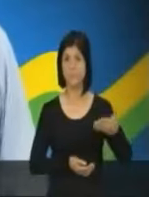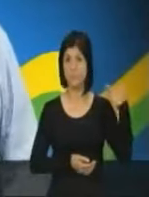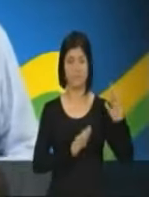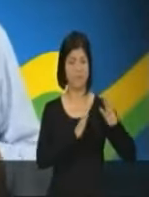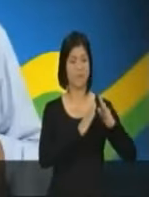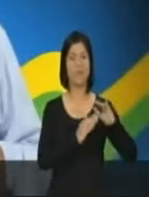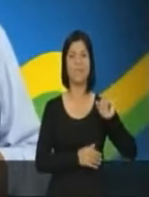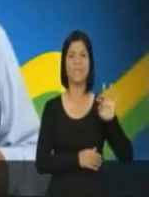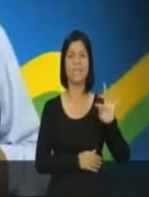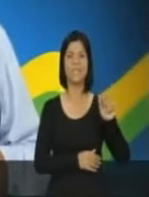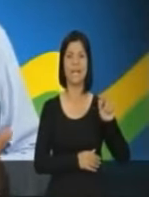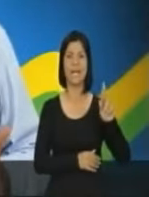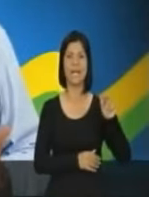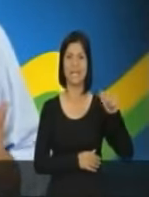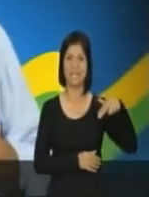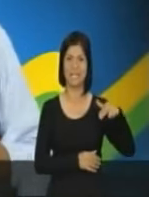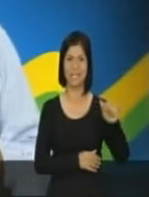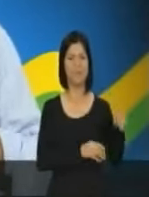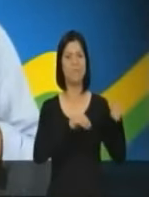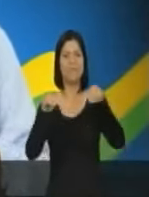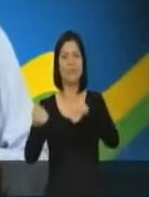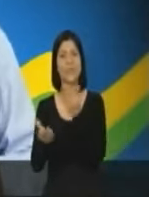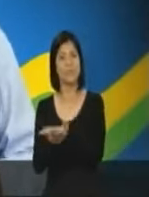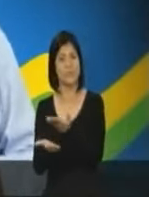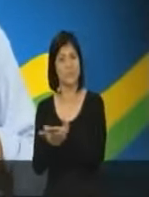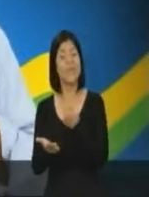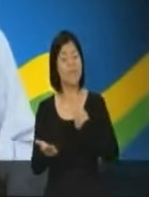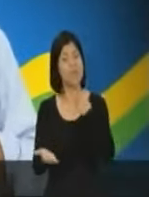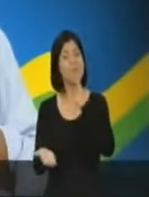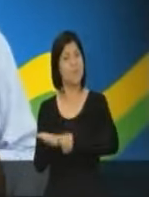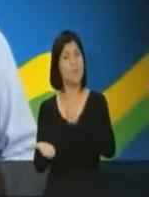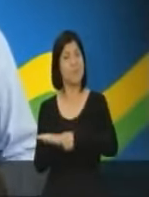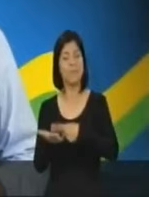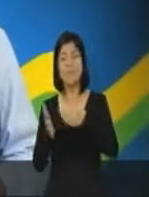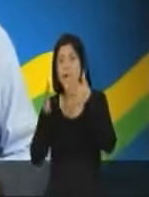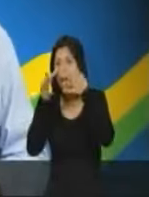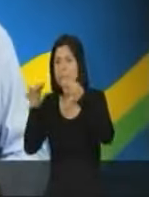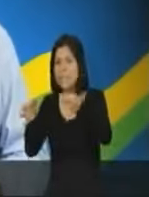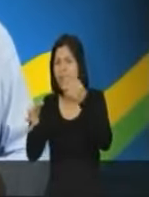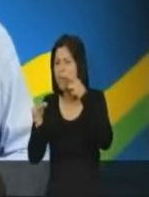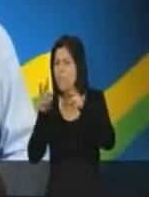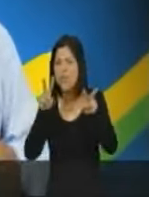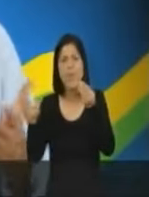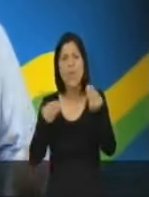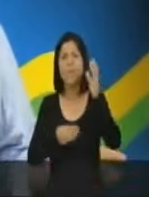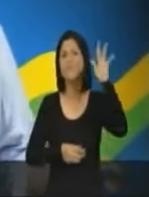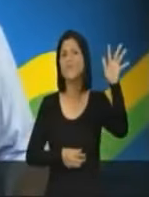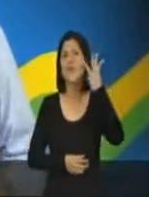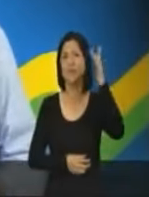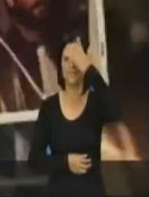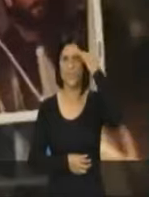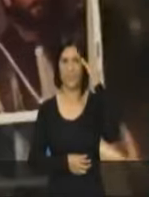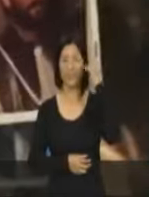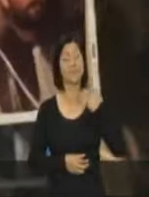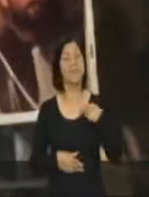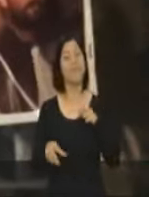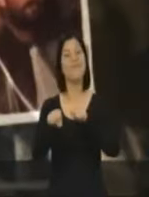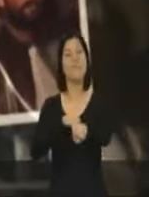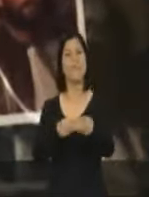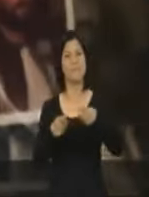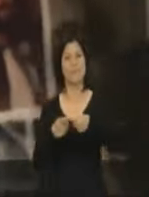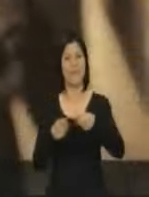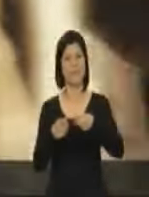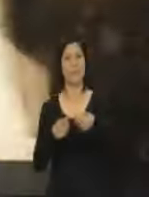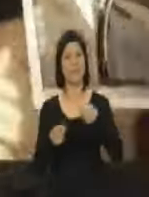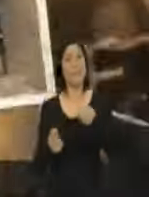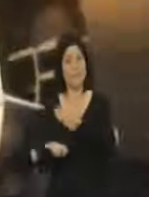Quando saí de Itarana para estudar, eu já tinha o compromisso de estar sempre atento à dor e aos sonhos das pessoas. Por isso, me formei